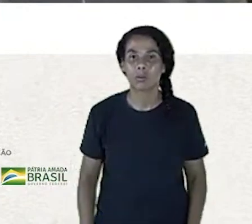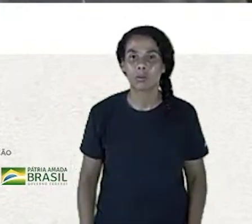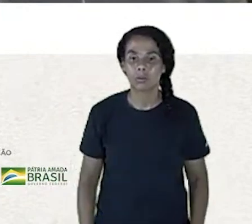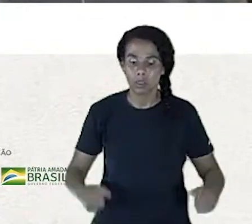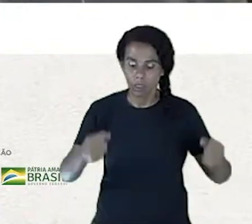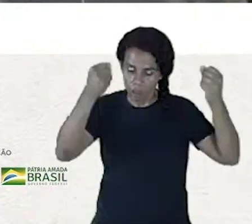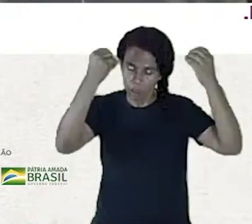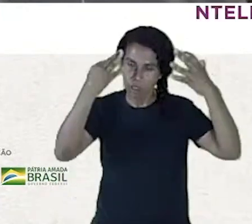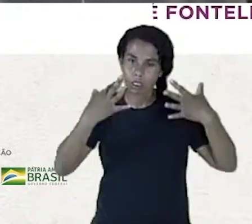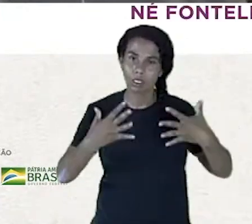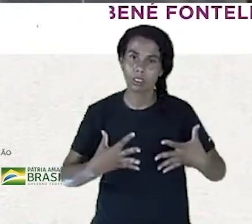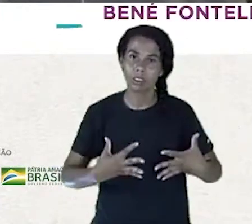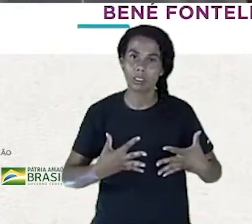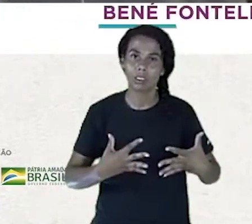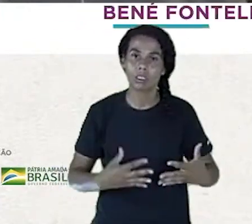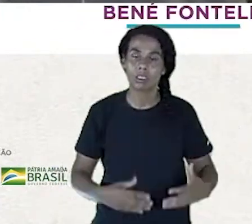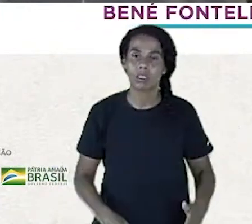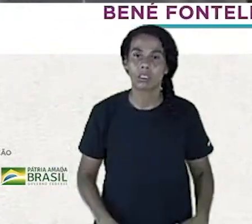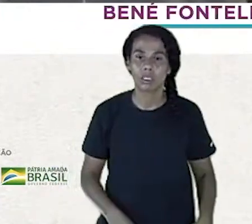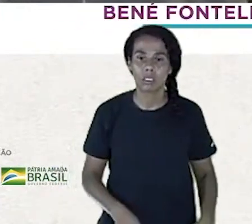fala da casa que você está construindo.